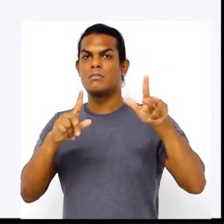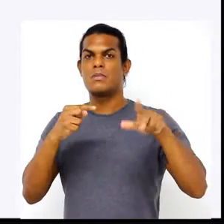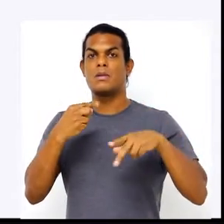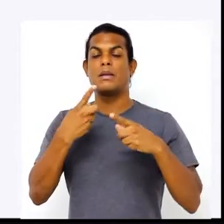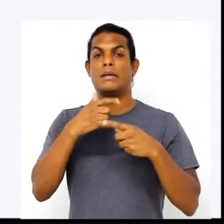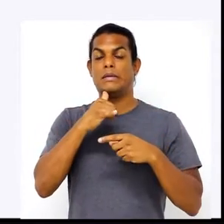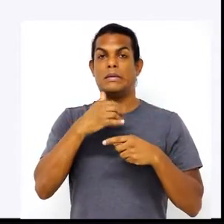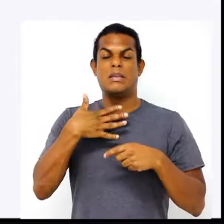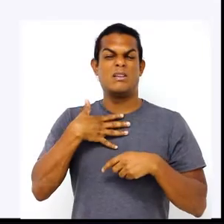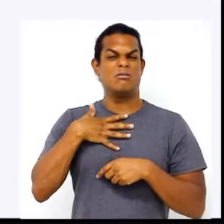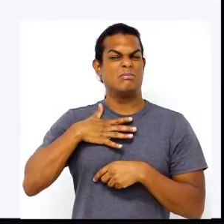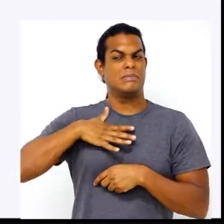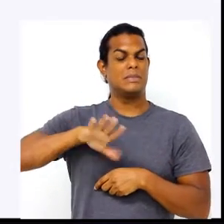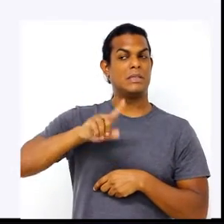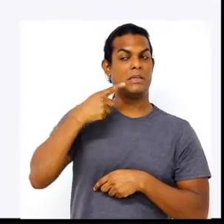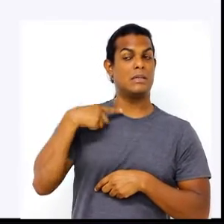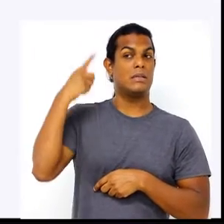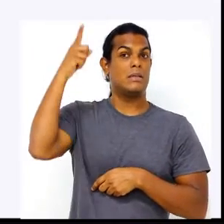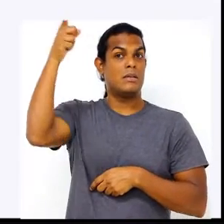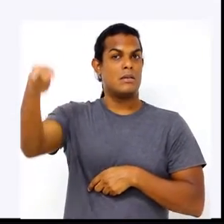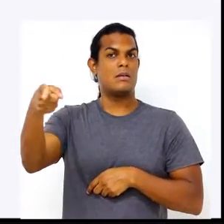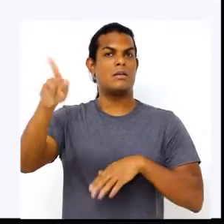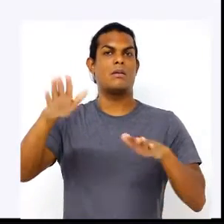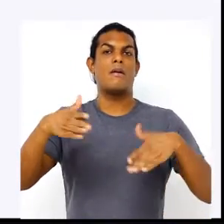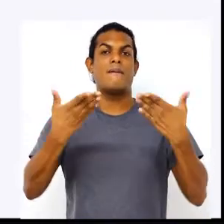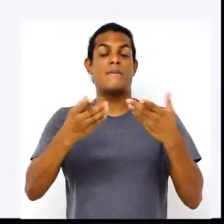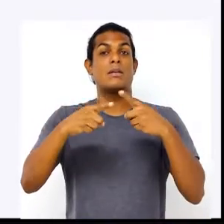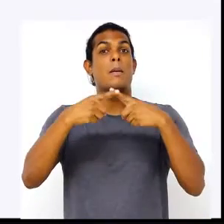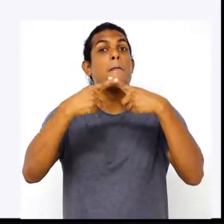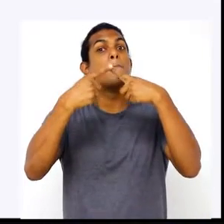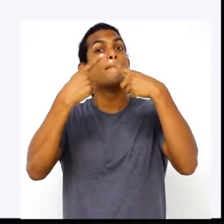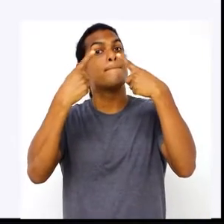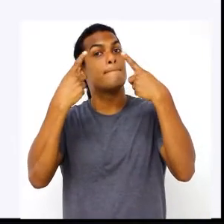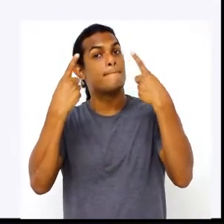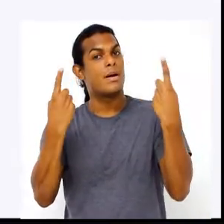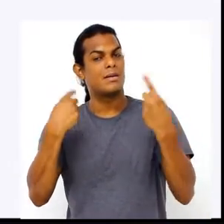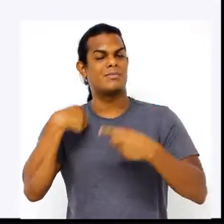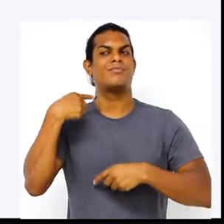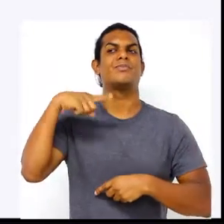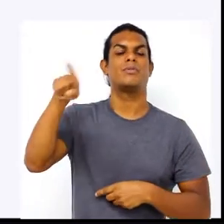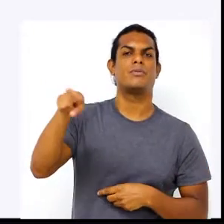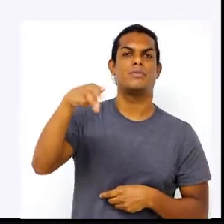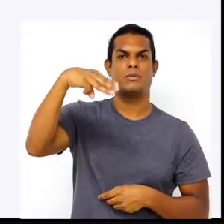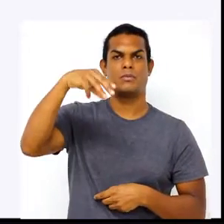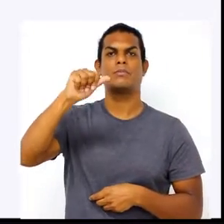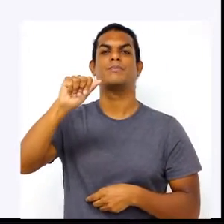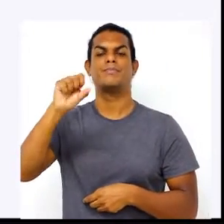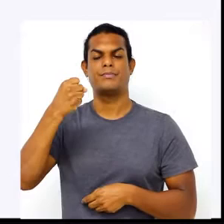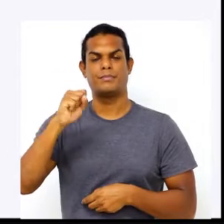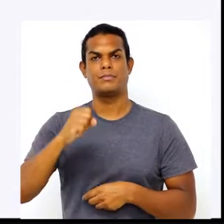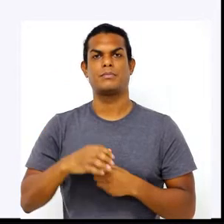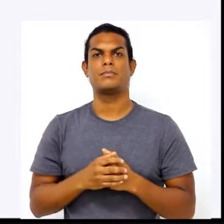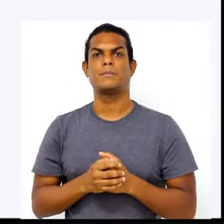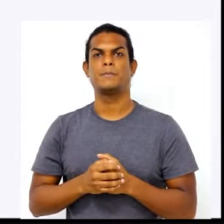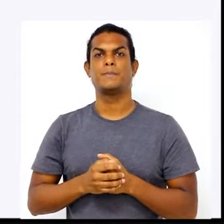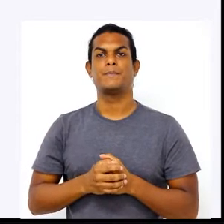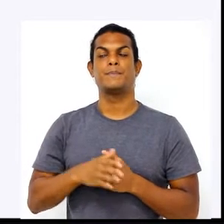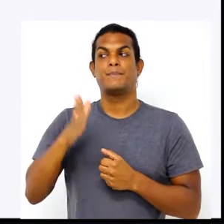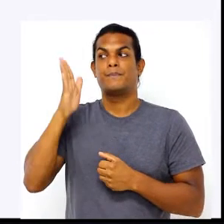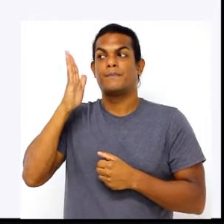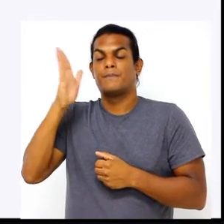a não ir à festa, mas fui. Então, 2 ideias opostas. No exemplo